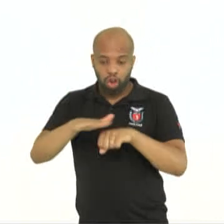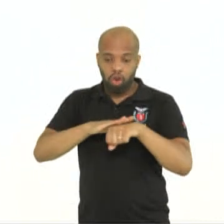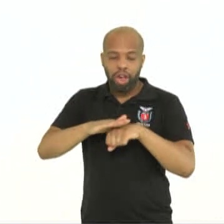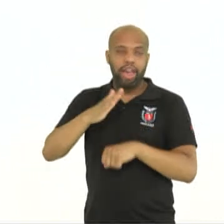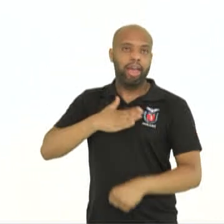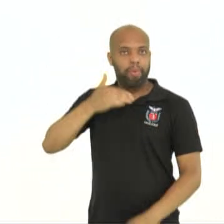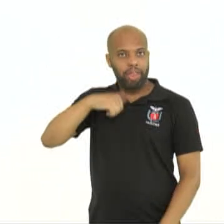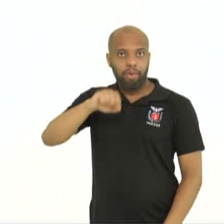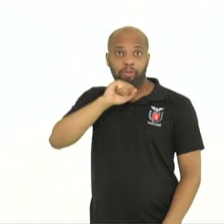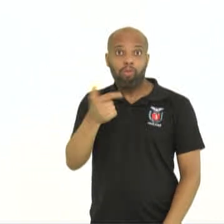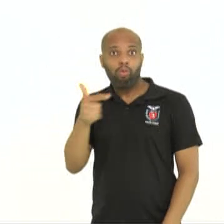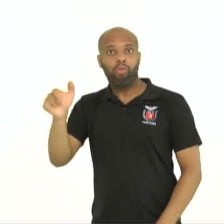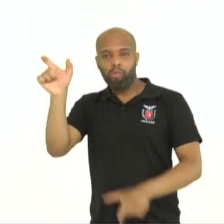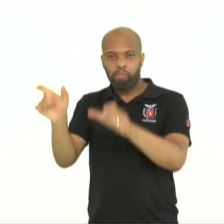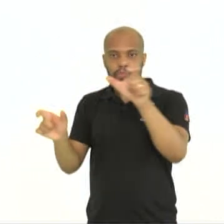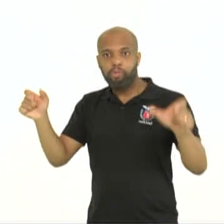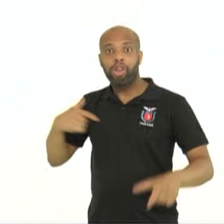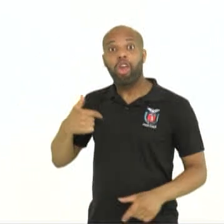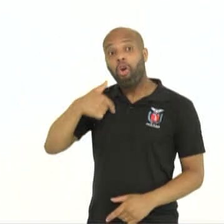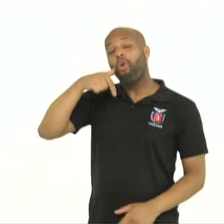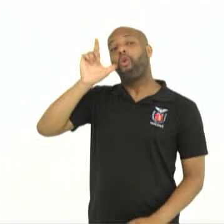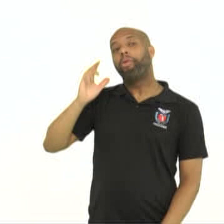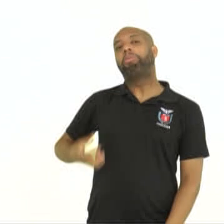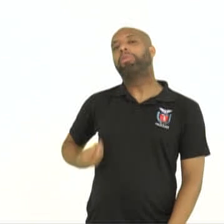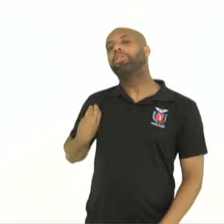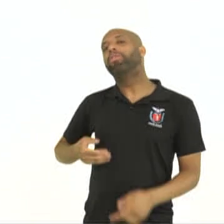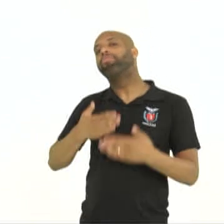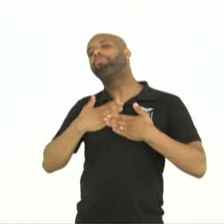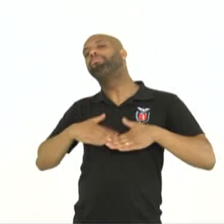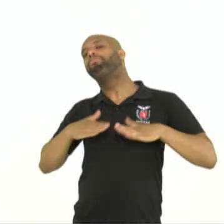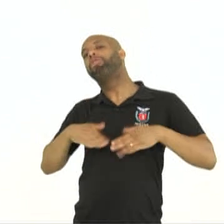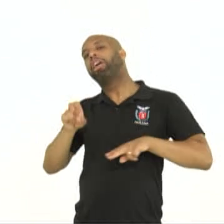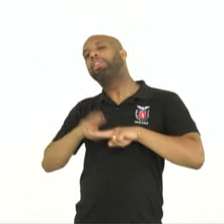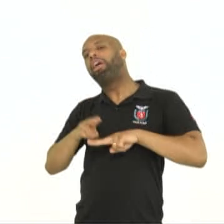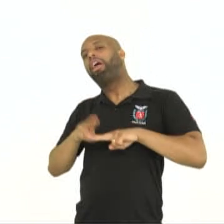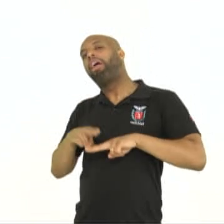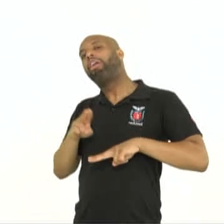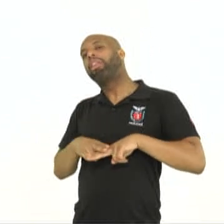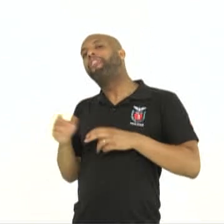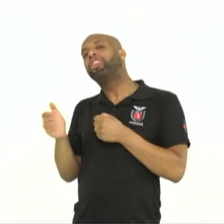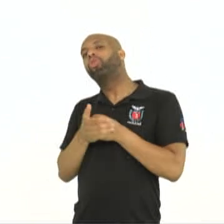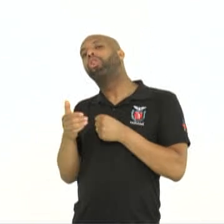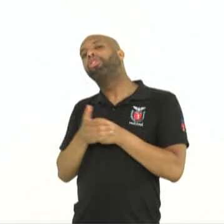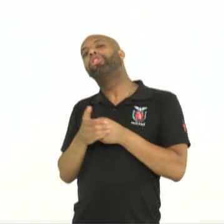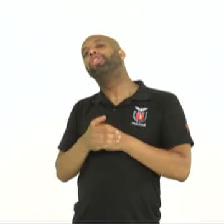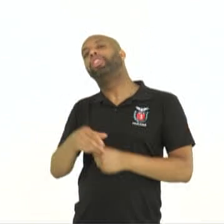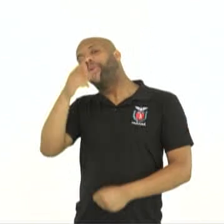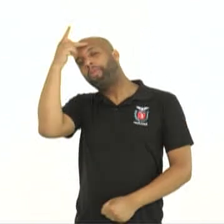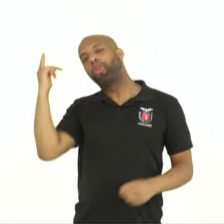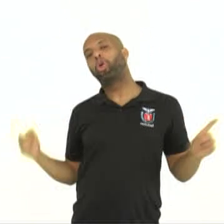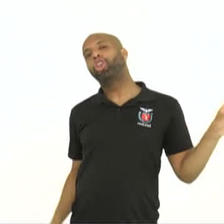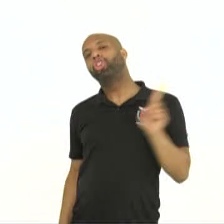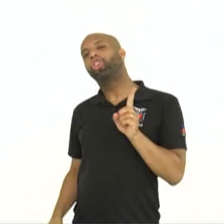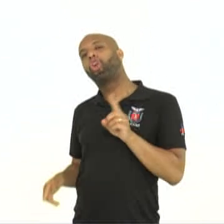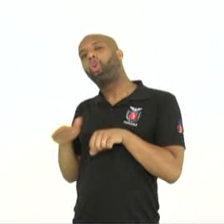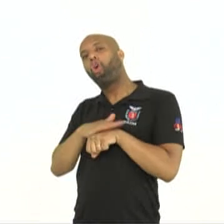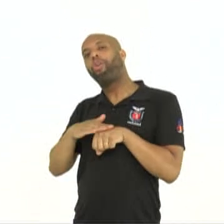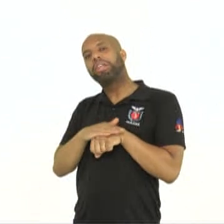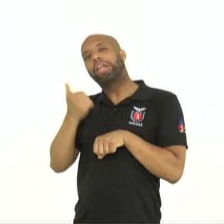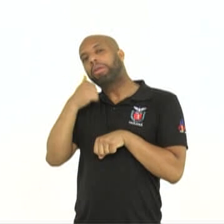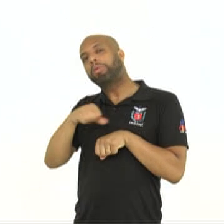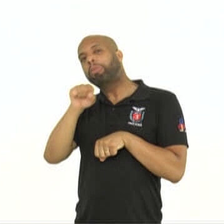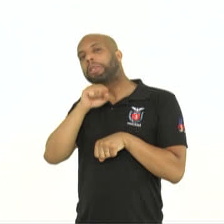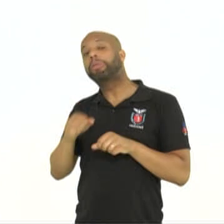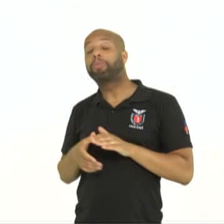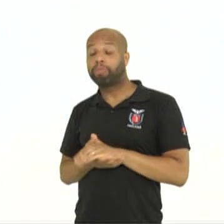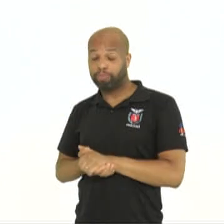pessoas. E por acaso eu estava ontem tranquilamente sentado no meu cantinho secreto quando alguém chegou para conversar com